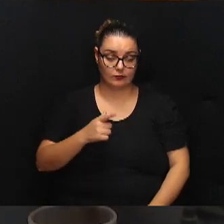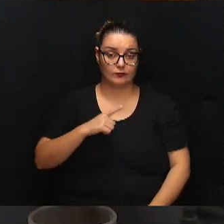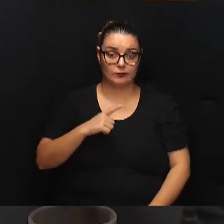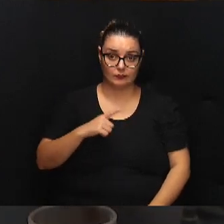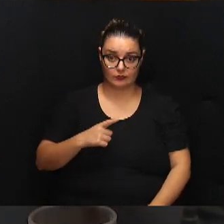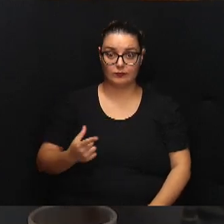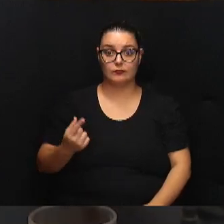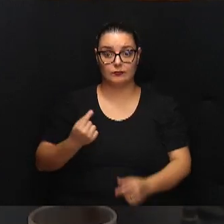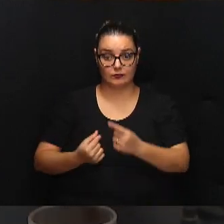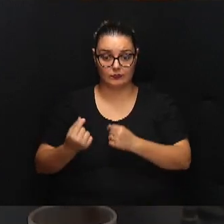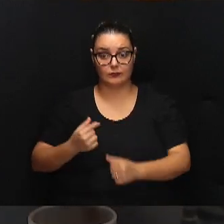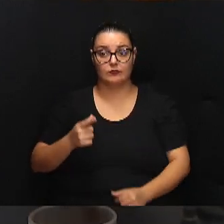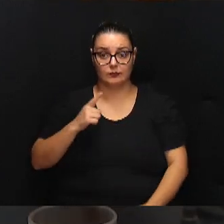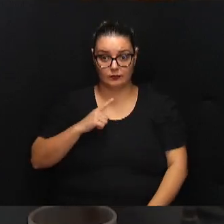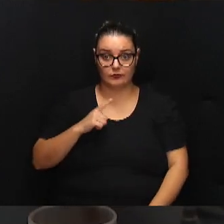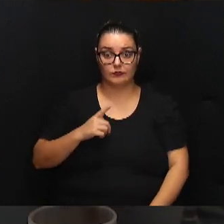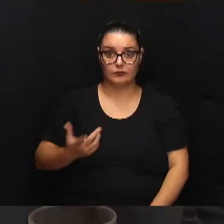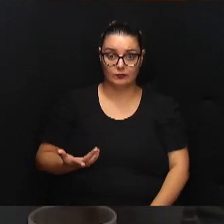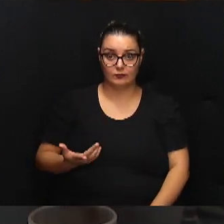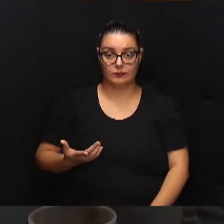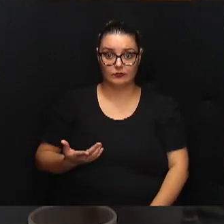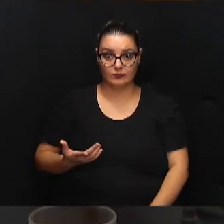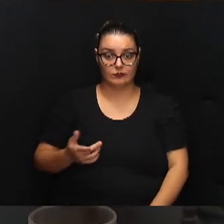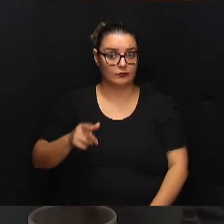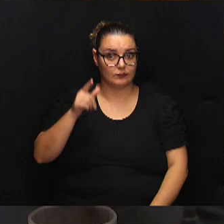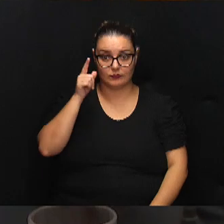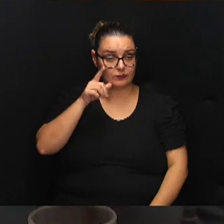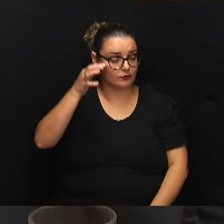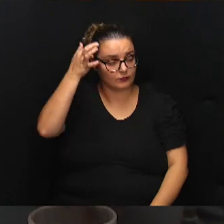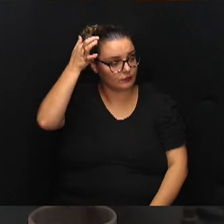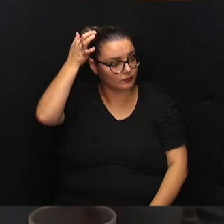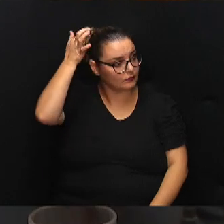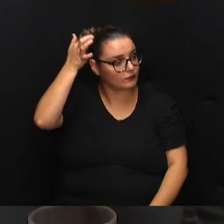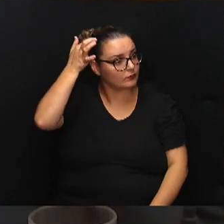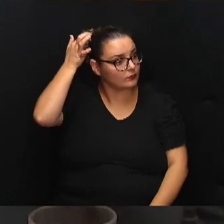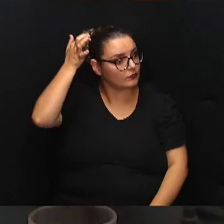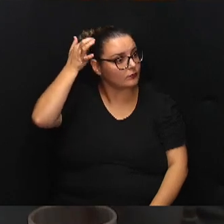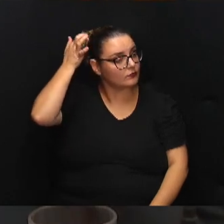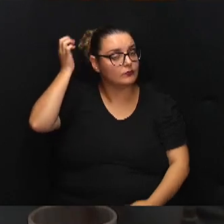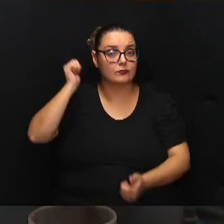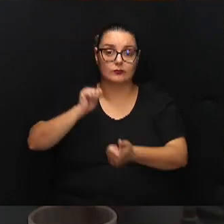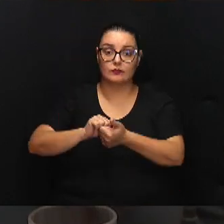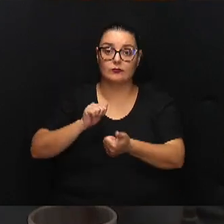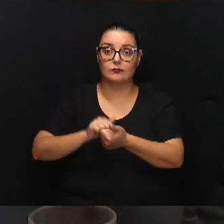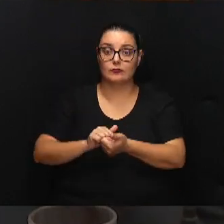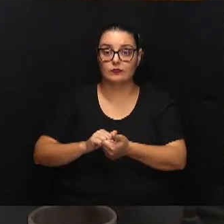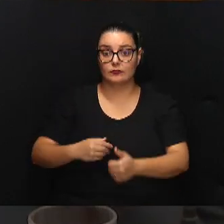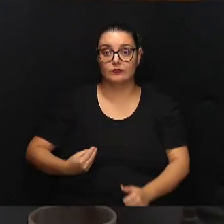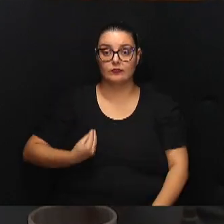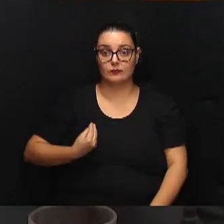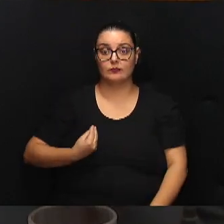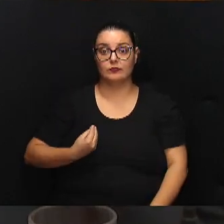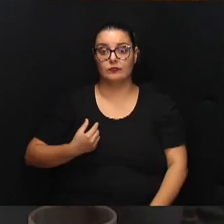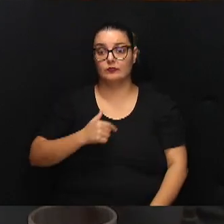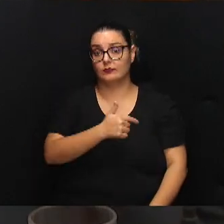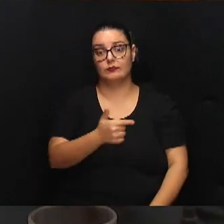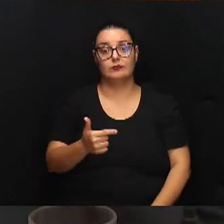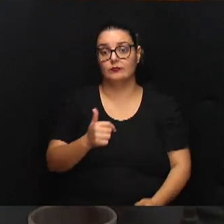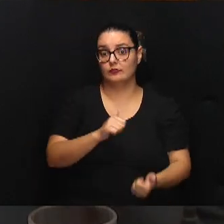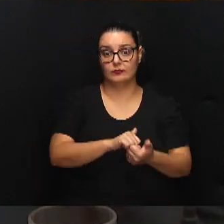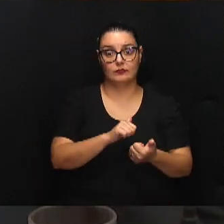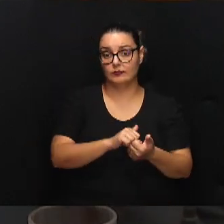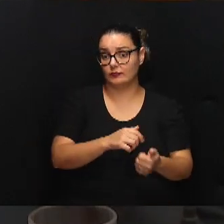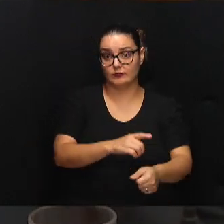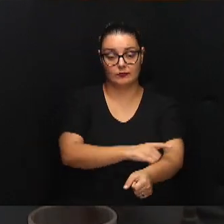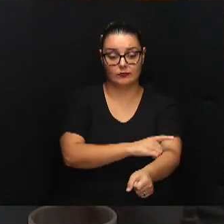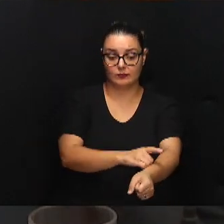condições financeiras, né? A gente não tem qualidade de vida como quem não tem diabetes, porque é uma dor